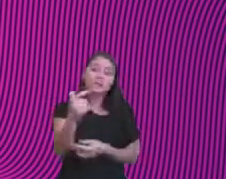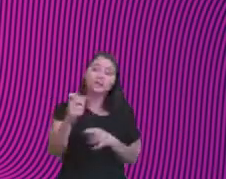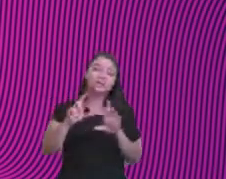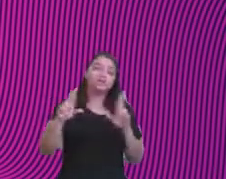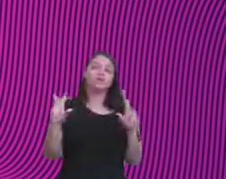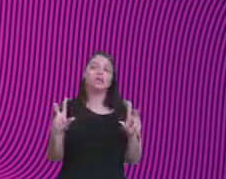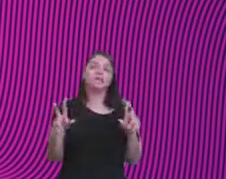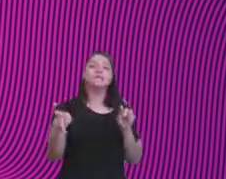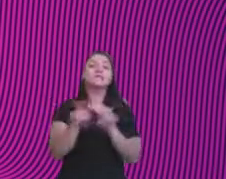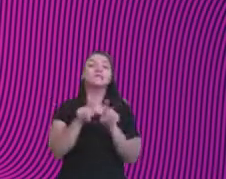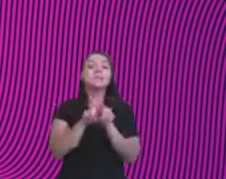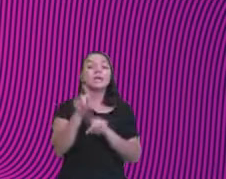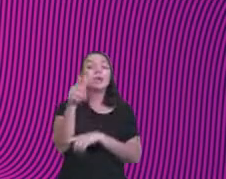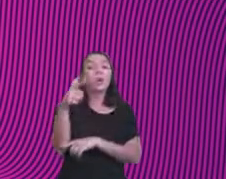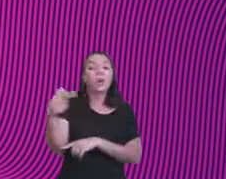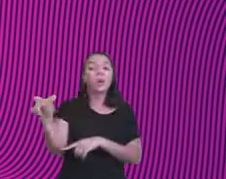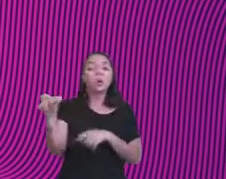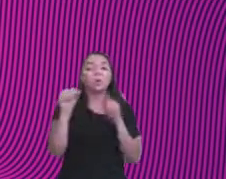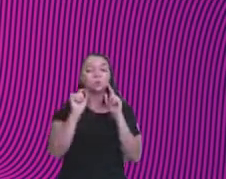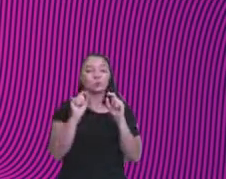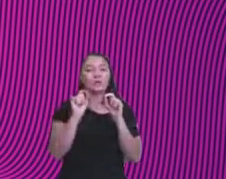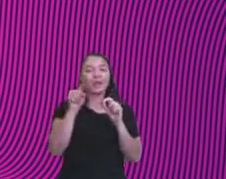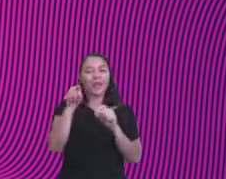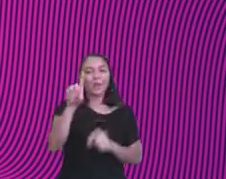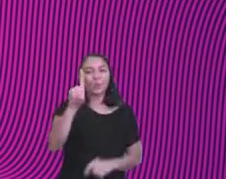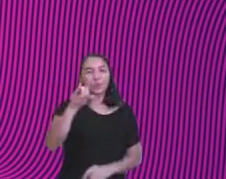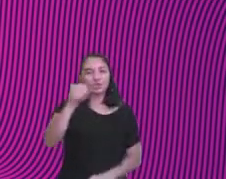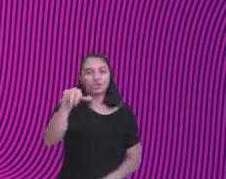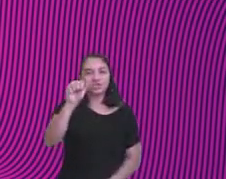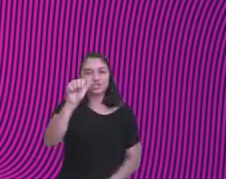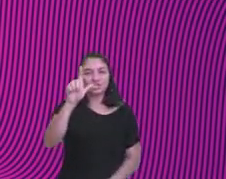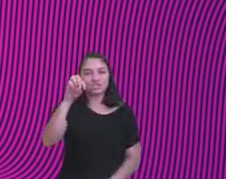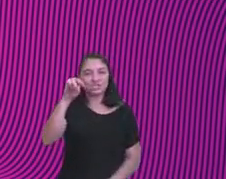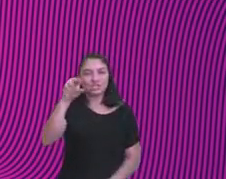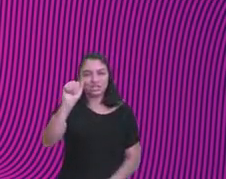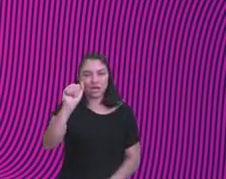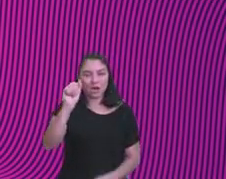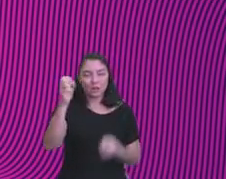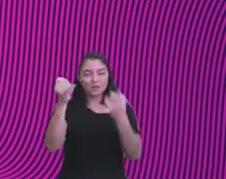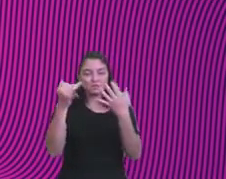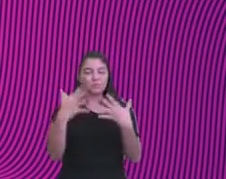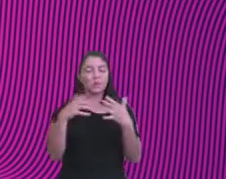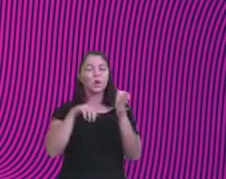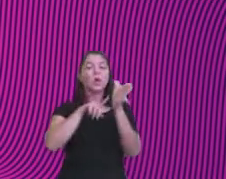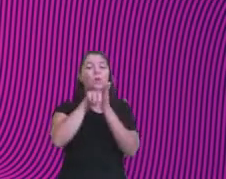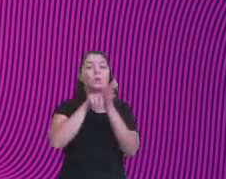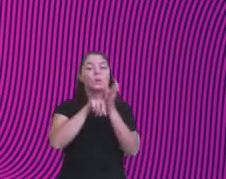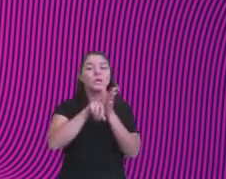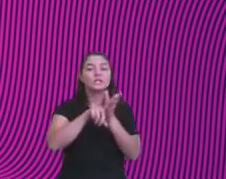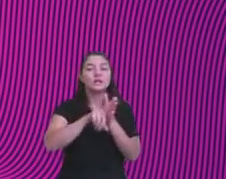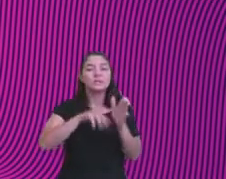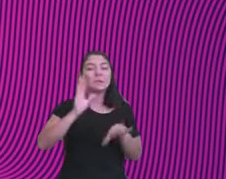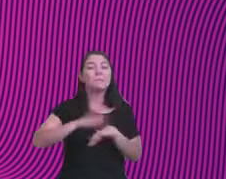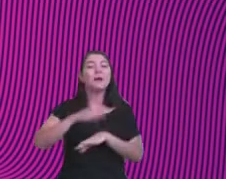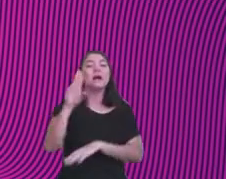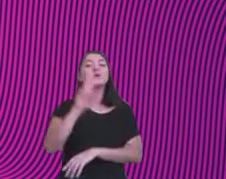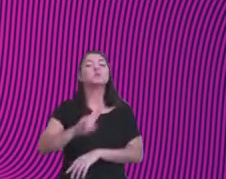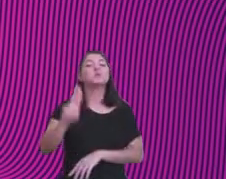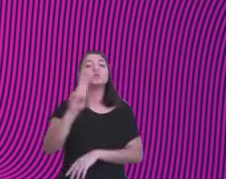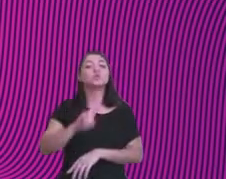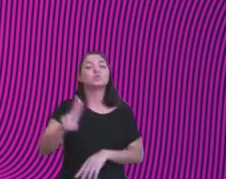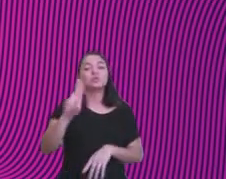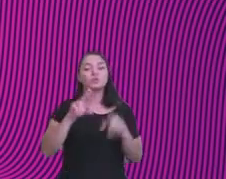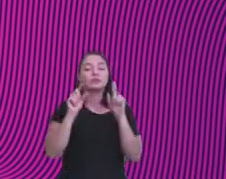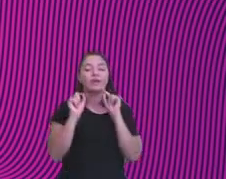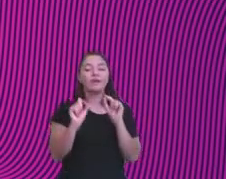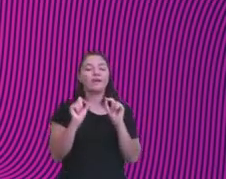um detalhe em relação ao comentário do Djalma, é que o exame que nós mais utilizamos para o diagnóstico